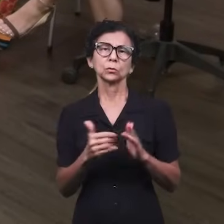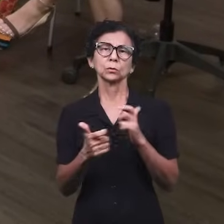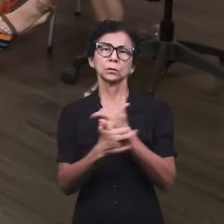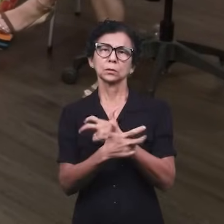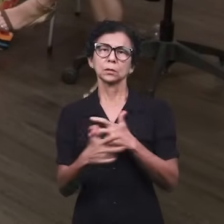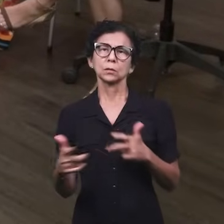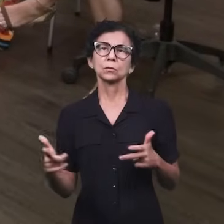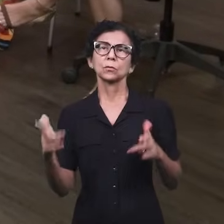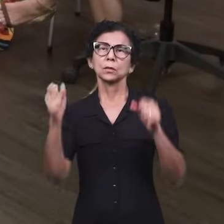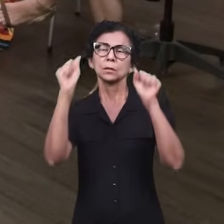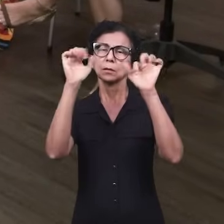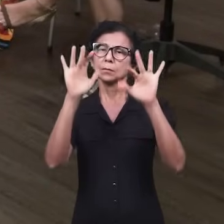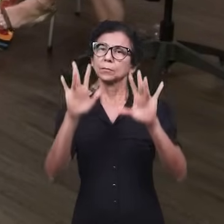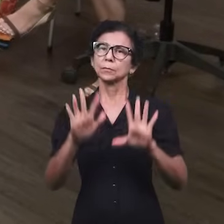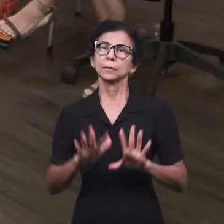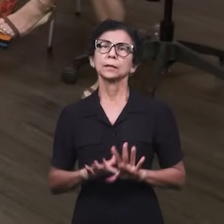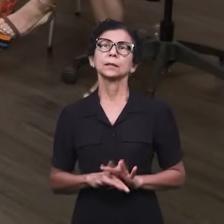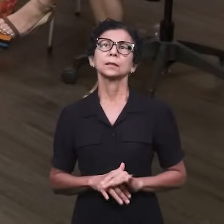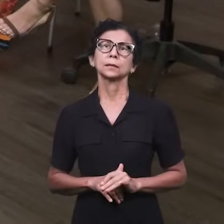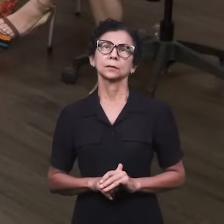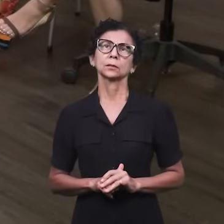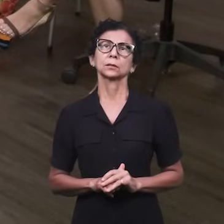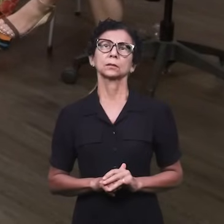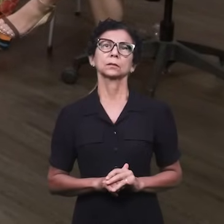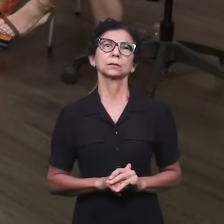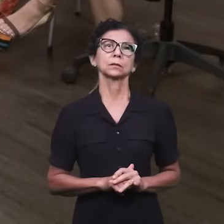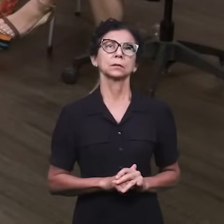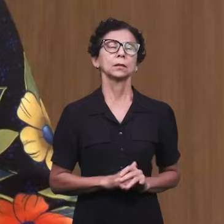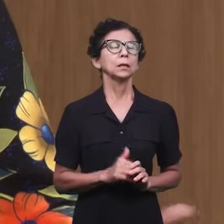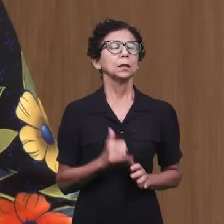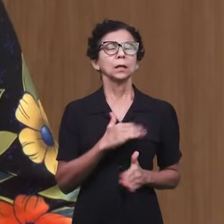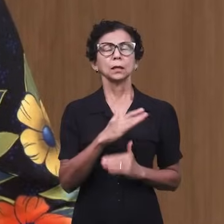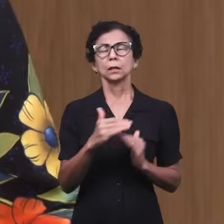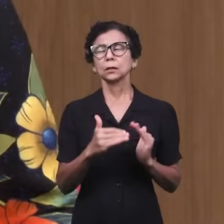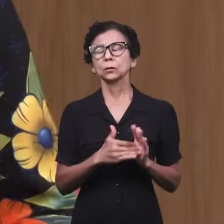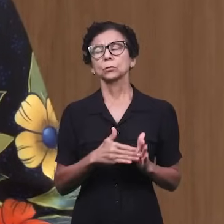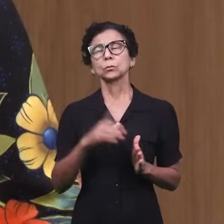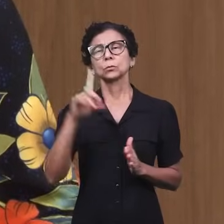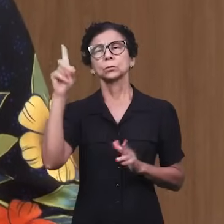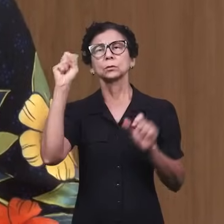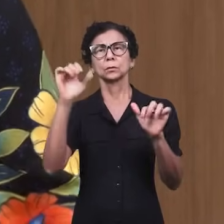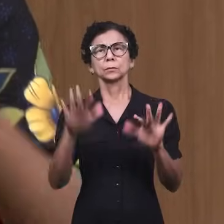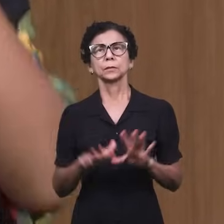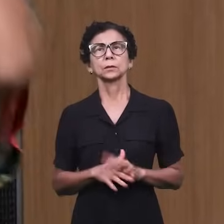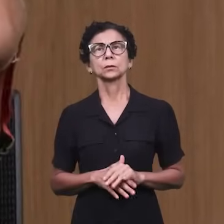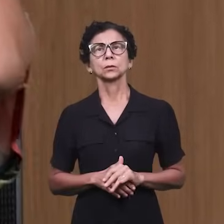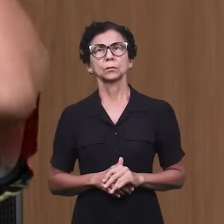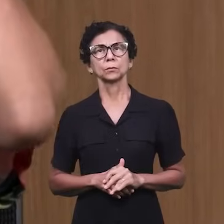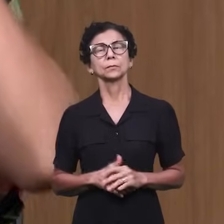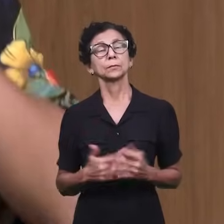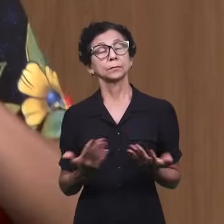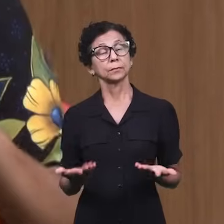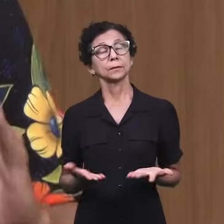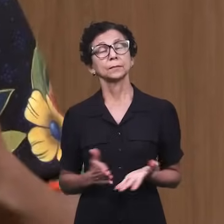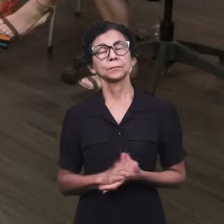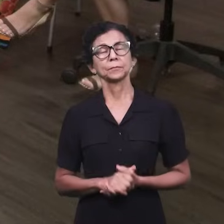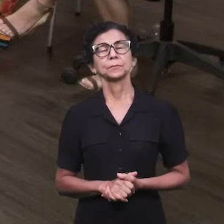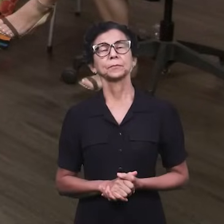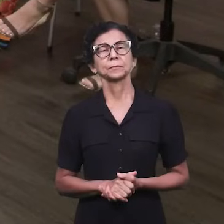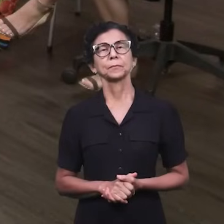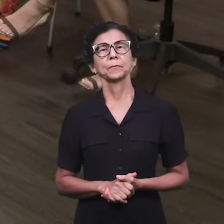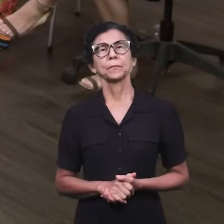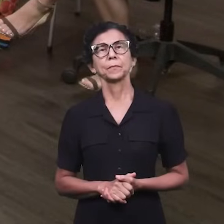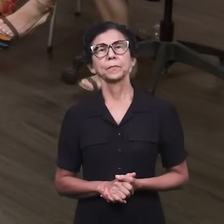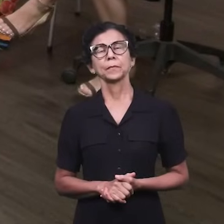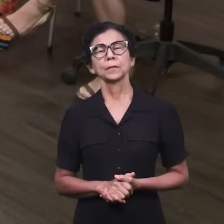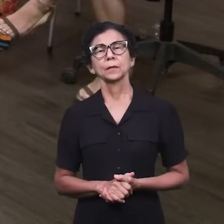vida ele nos abençoa também amém principalmente no espiritual mas nas outras áreas da nossa vida também amém verdade porque a nossa vida é